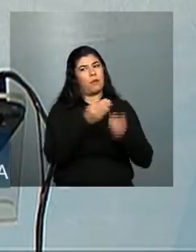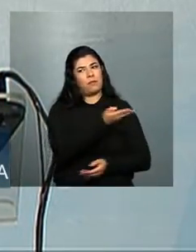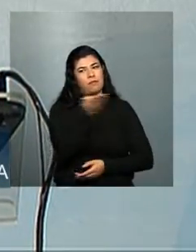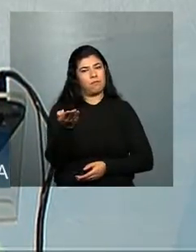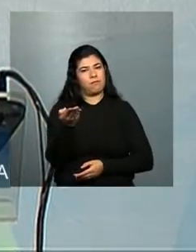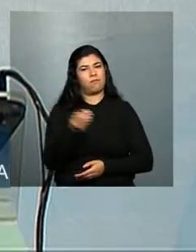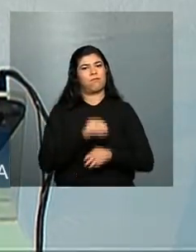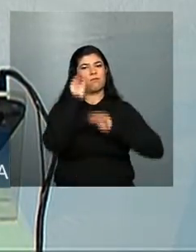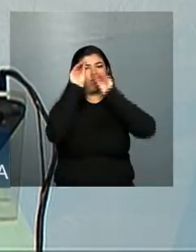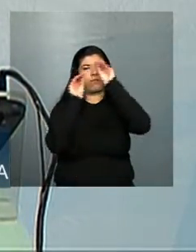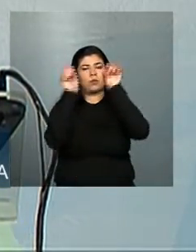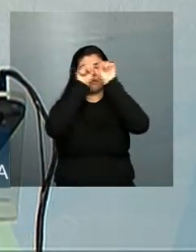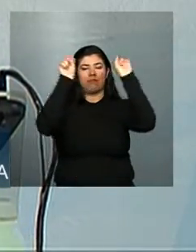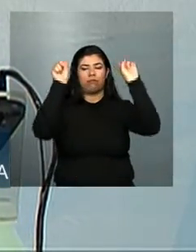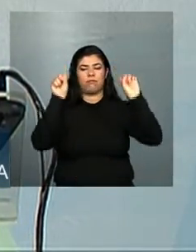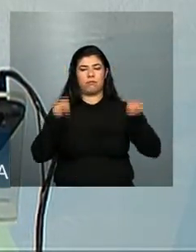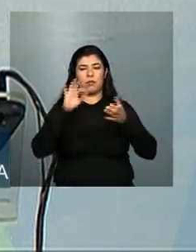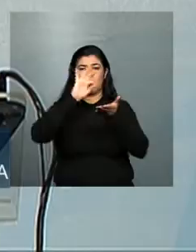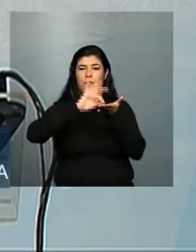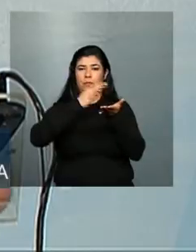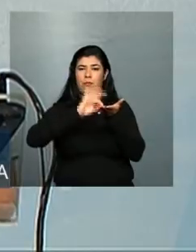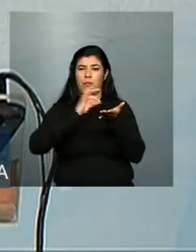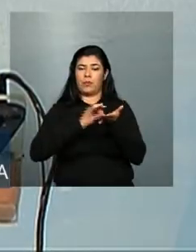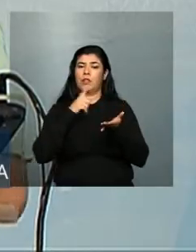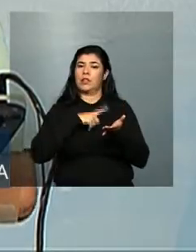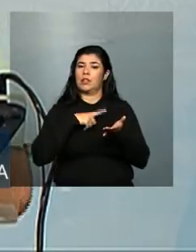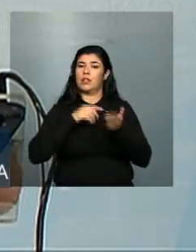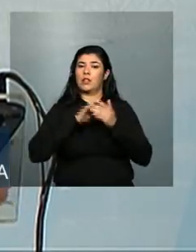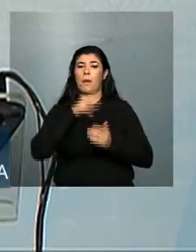cadastrem. Esse programa, gente, tem uma prioridade, sim.